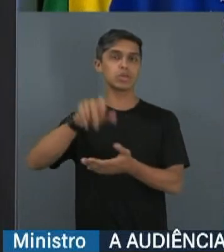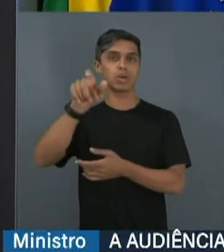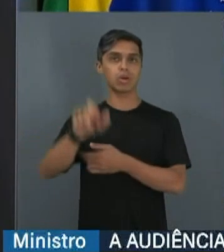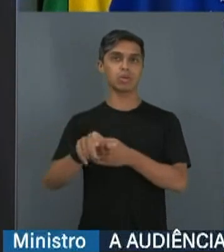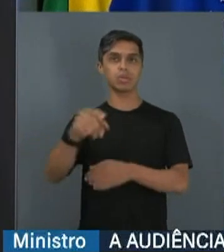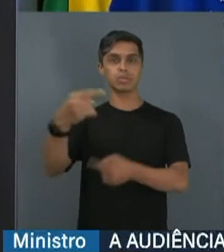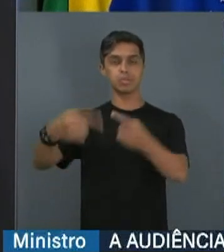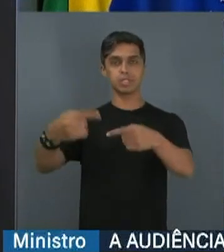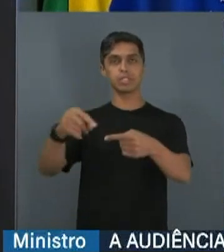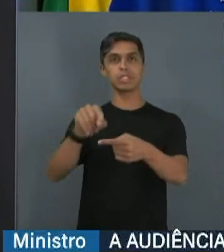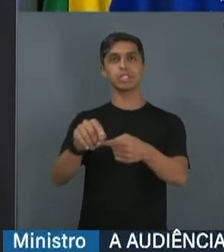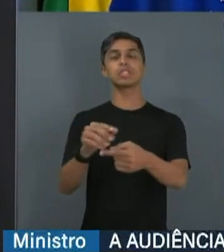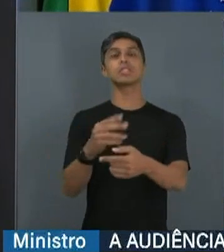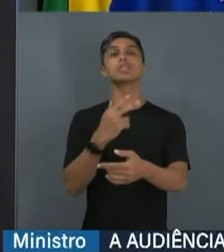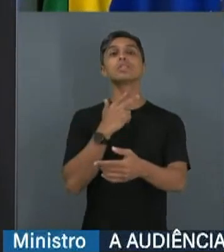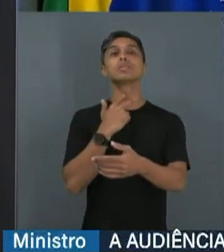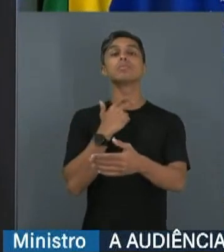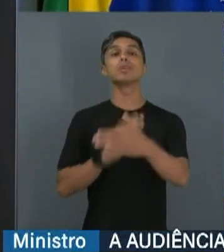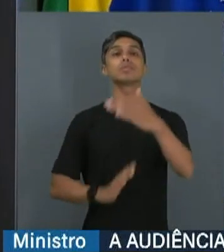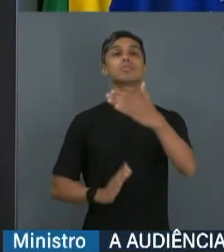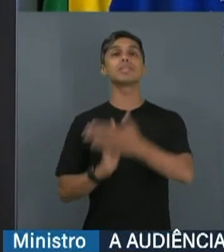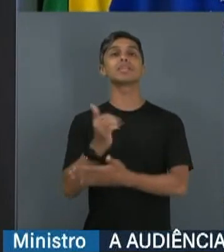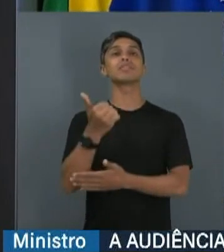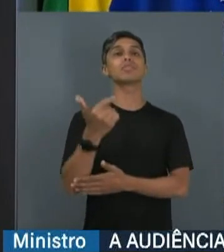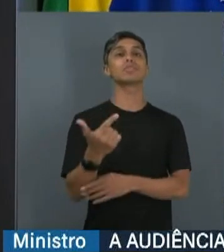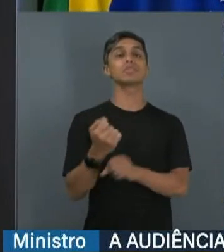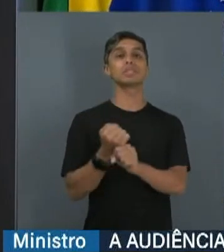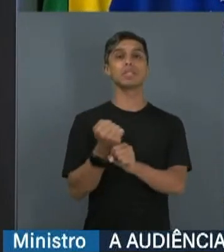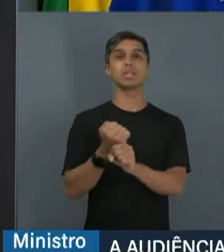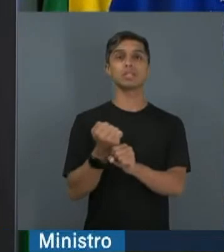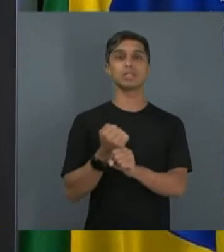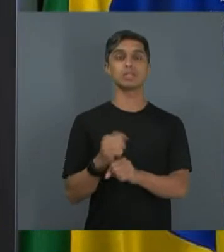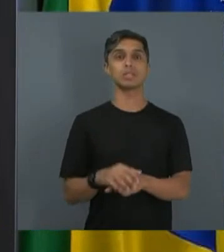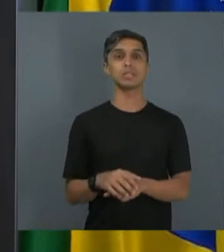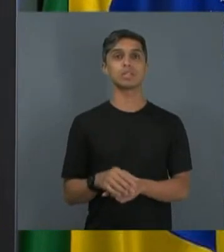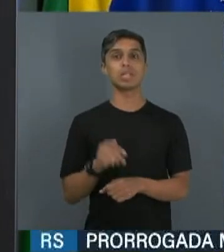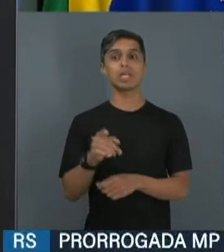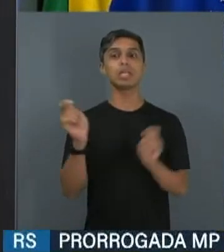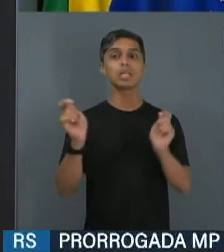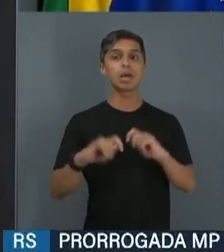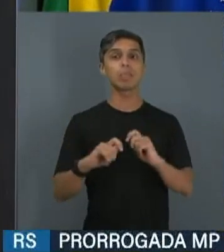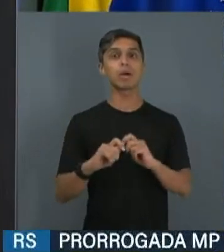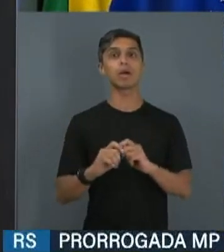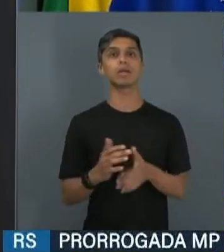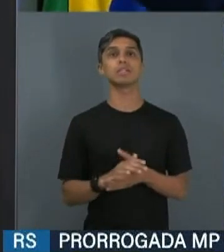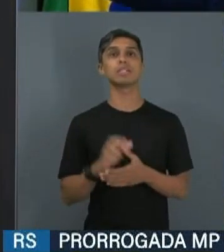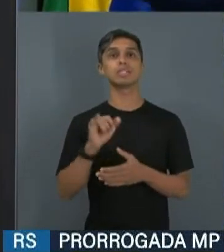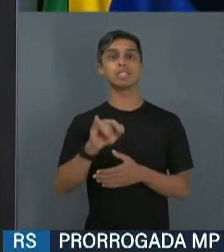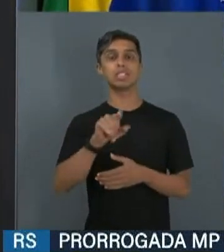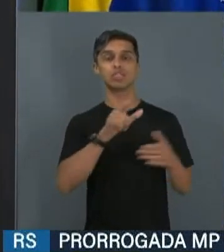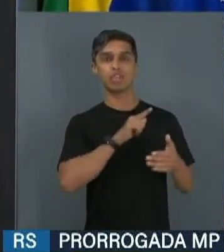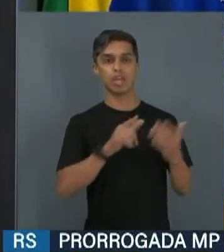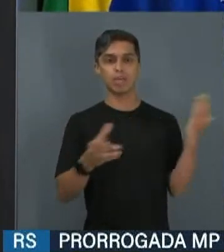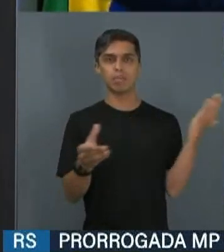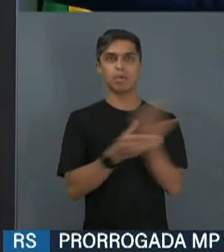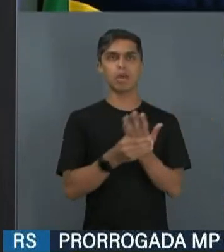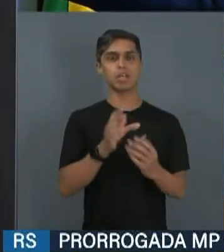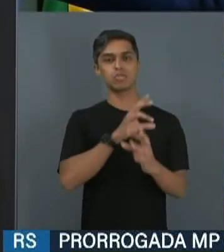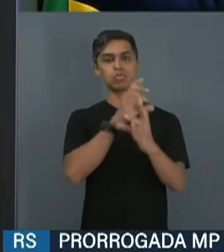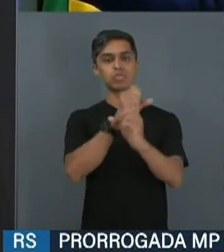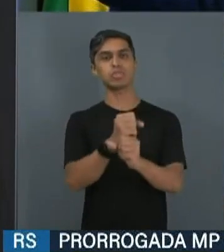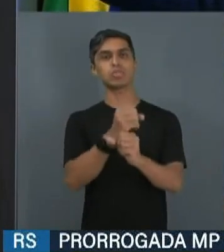não vai poder ultrapassar 12 anos. Estão querendo colocar o limite, para o cara ainda ter chance. Se ele tiver vários processos, que junto dê